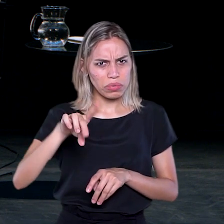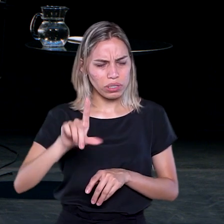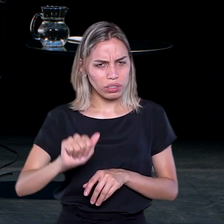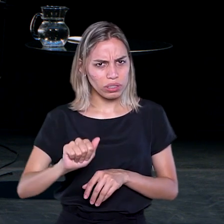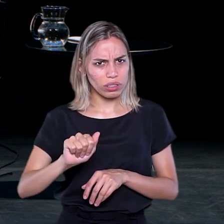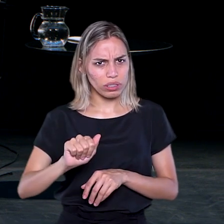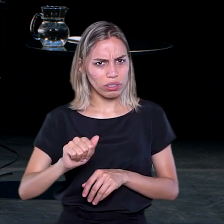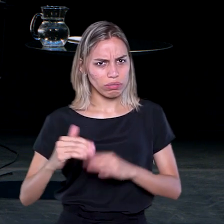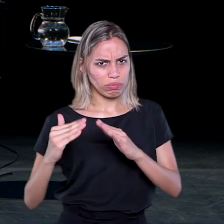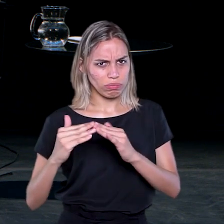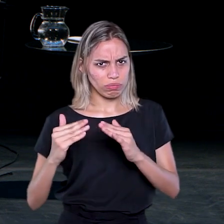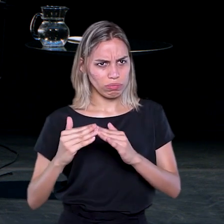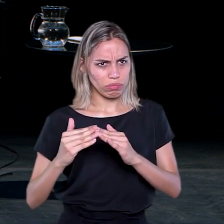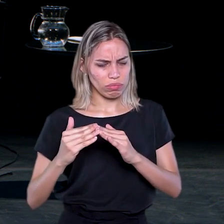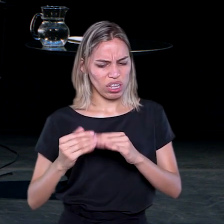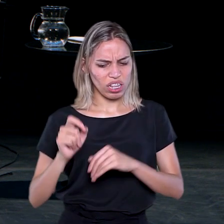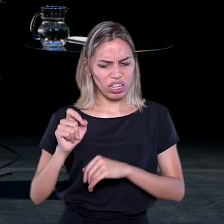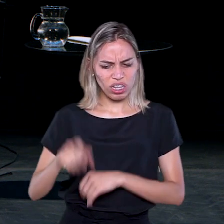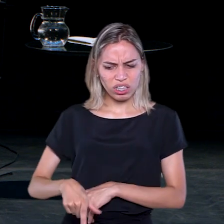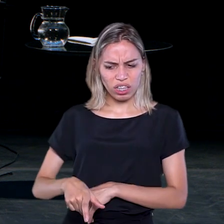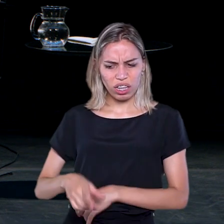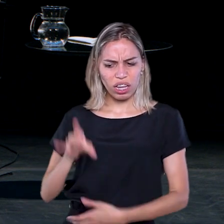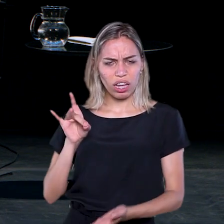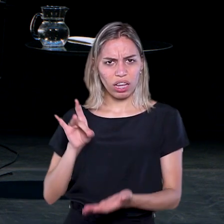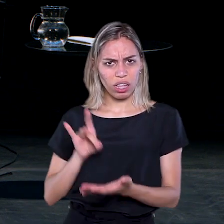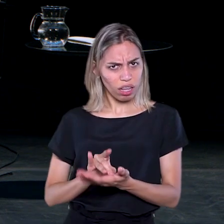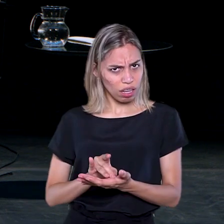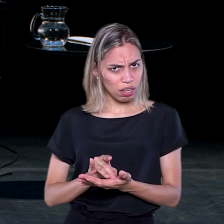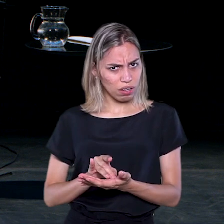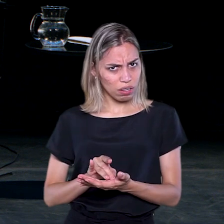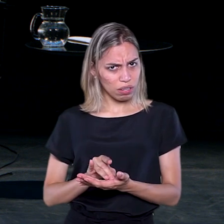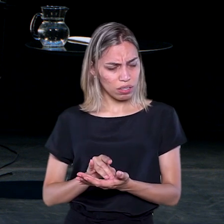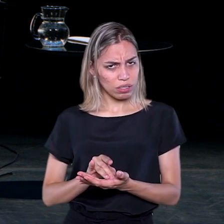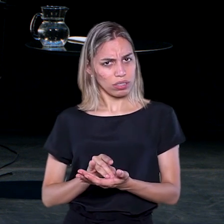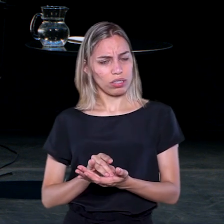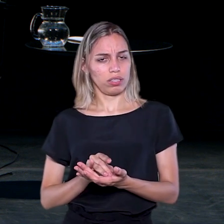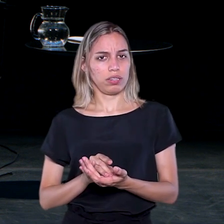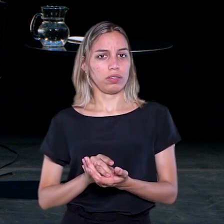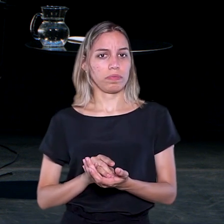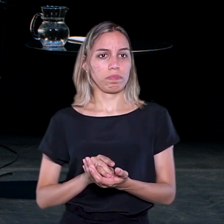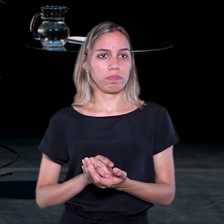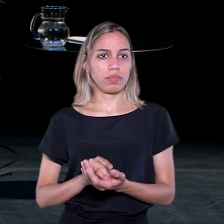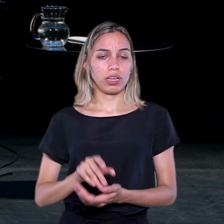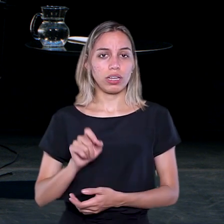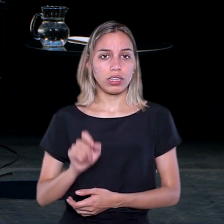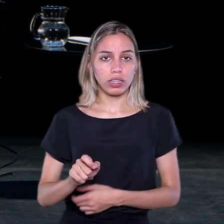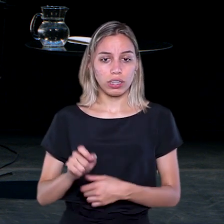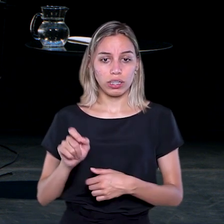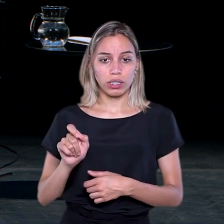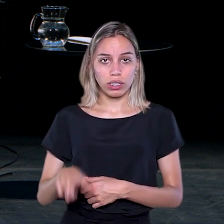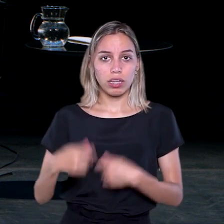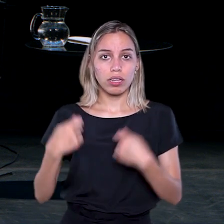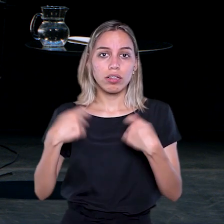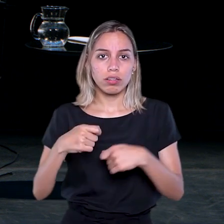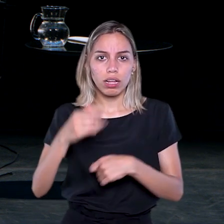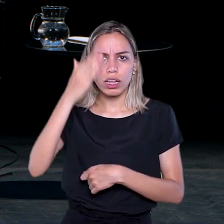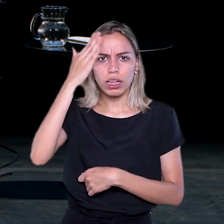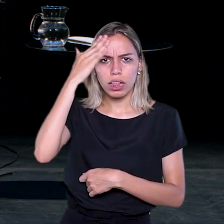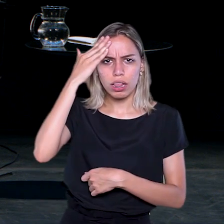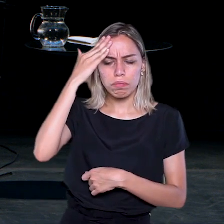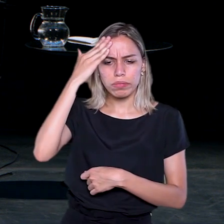Quem, afinal, tinha necessidade de aprender prendas domésticas para os senhores e senhoras? As